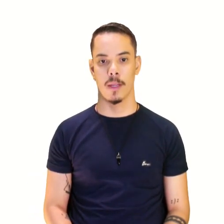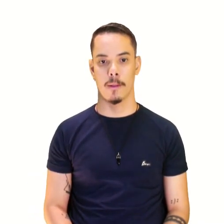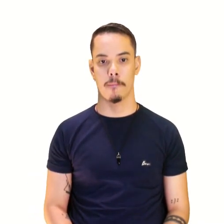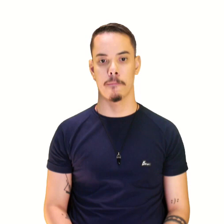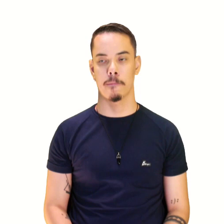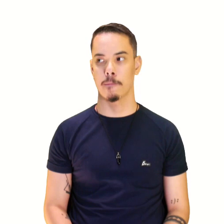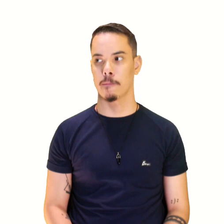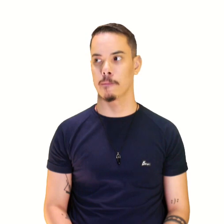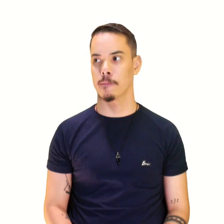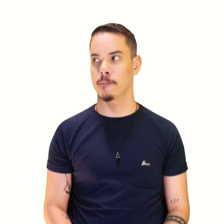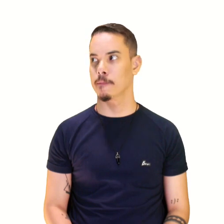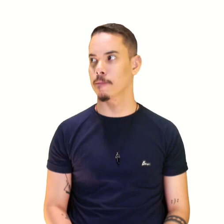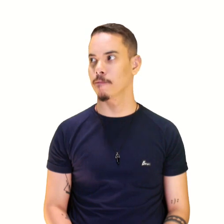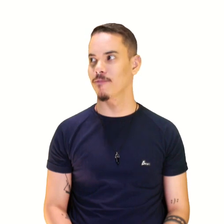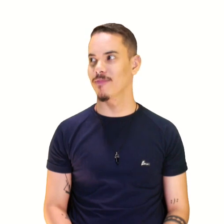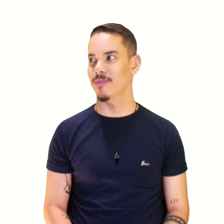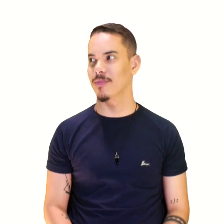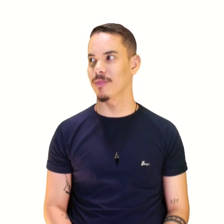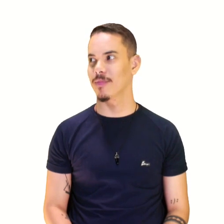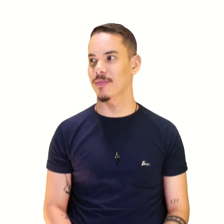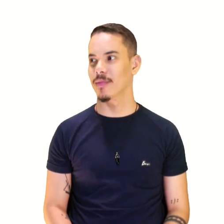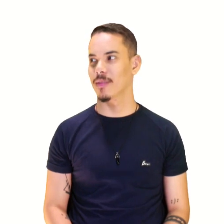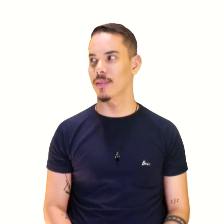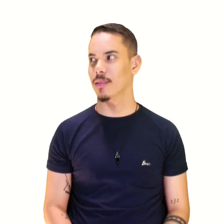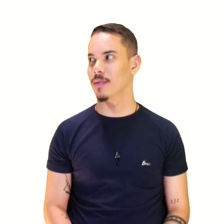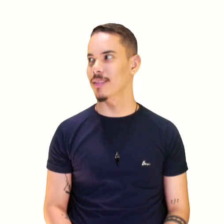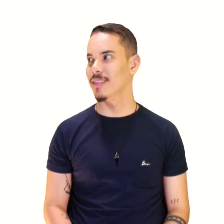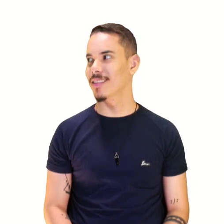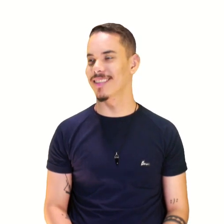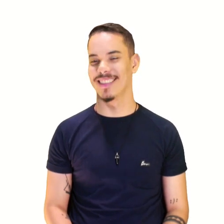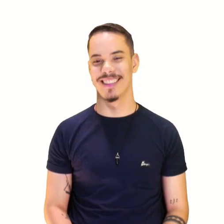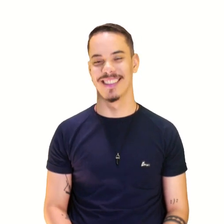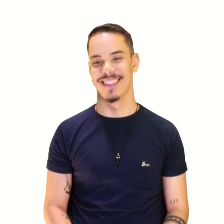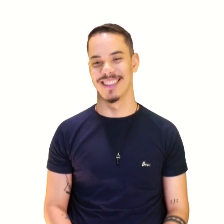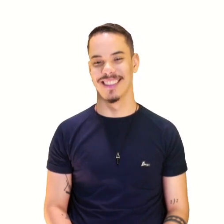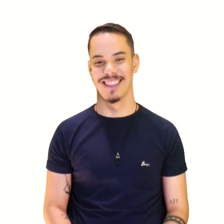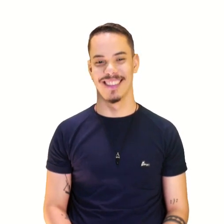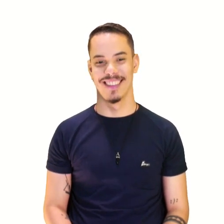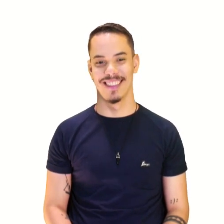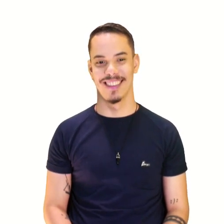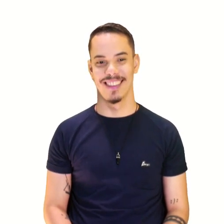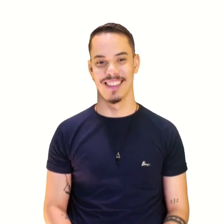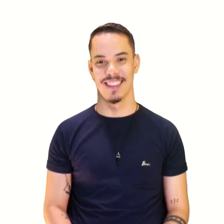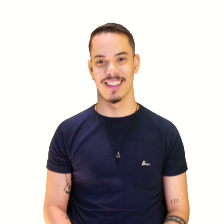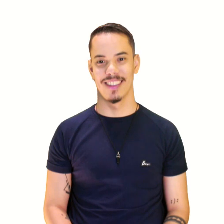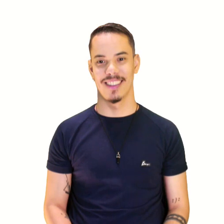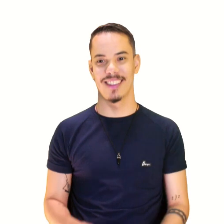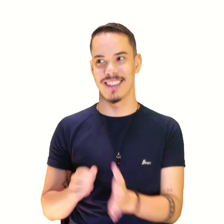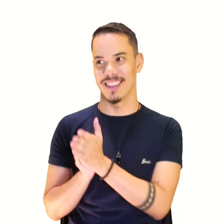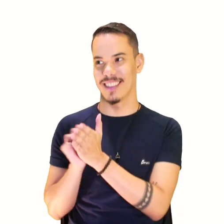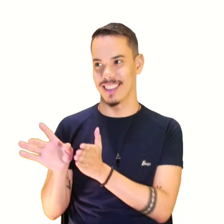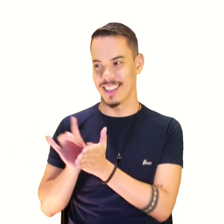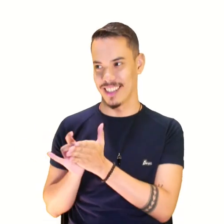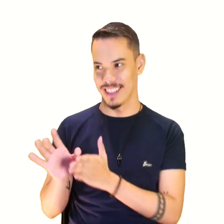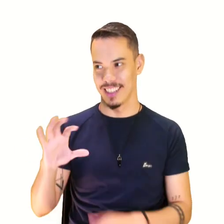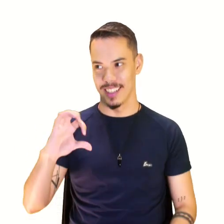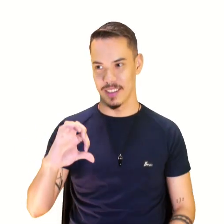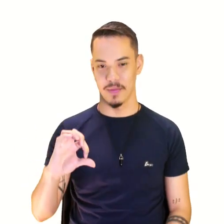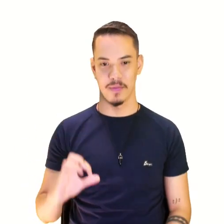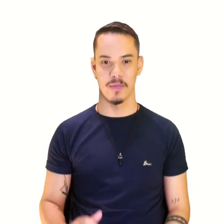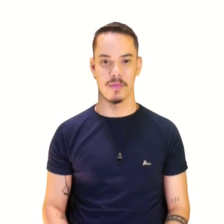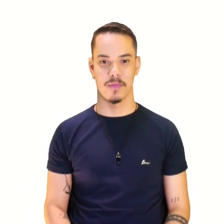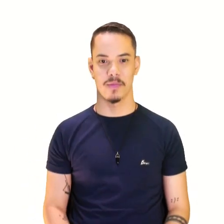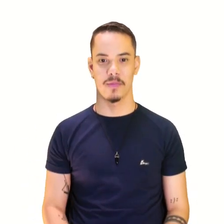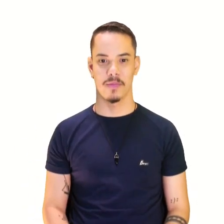vezes 27. Vamos ver, faz aqui, vai 5, vai 2, fica 3, vai 4. Escorrega, 9 fora. 9 fora,